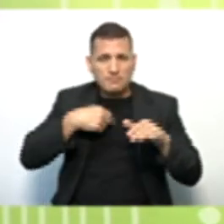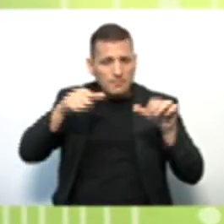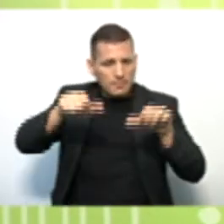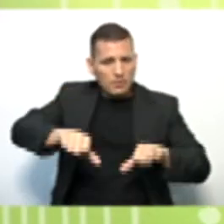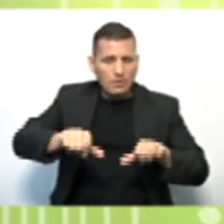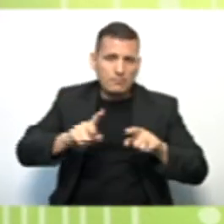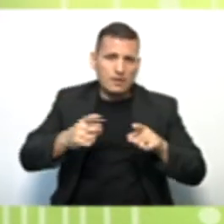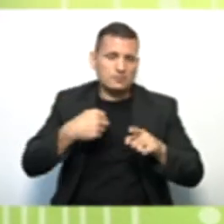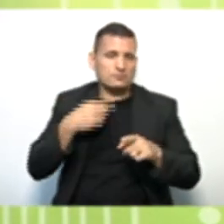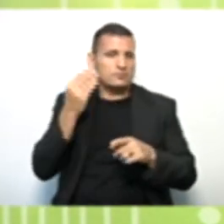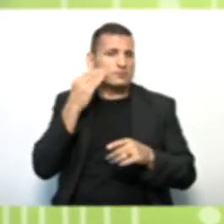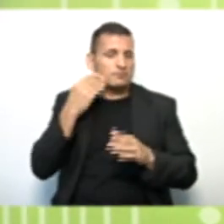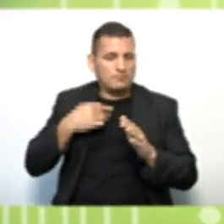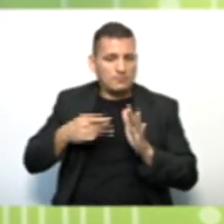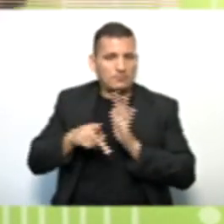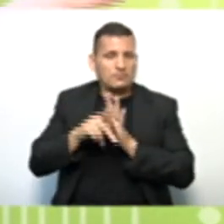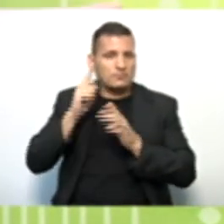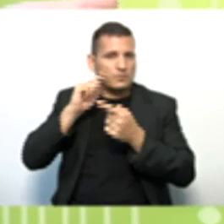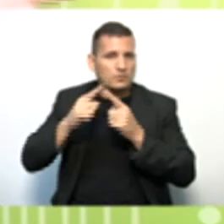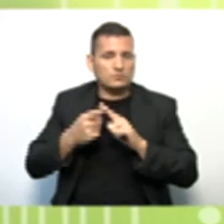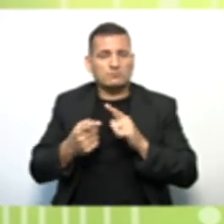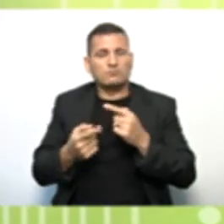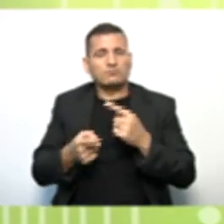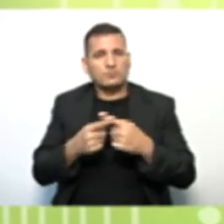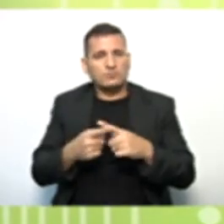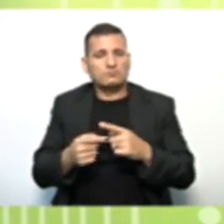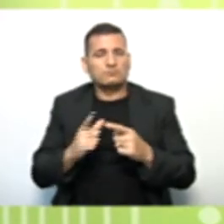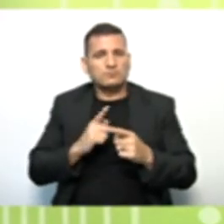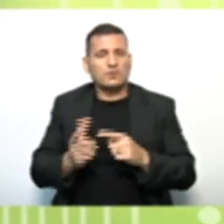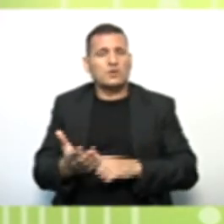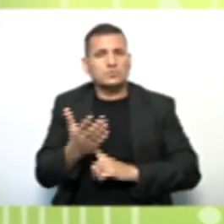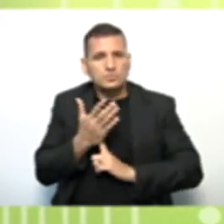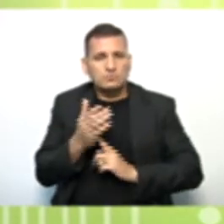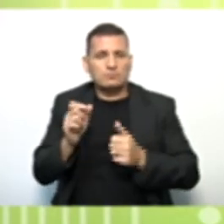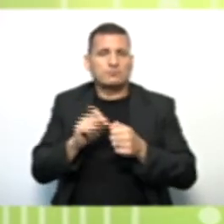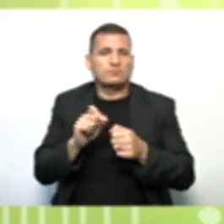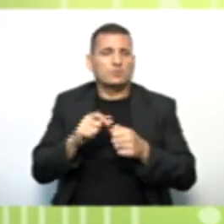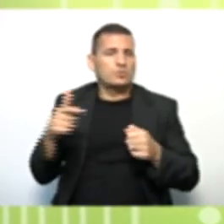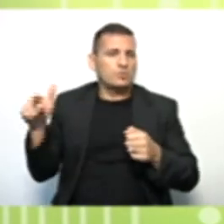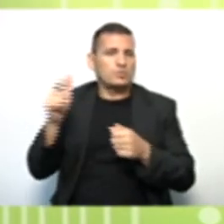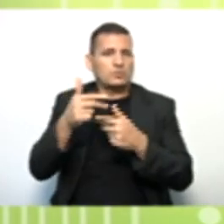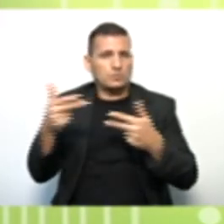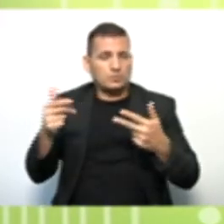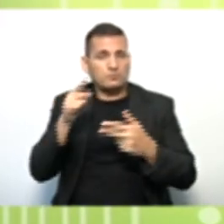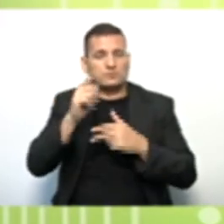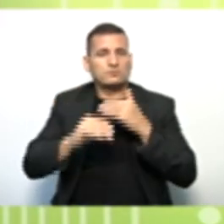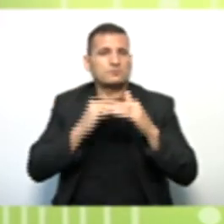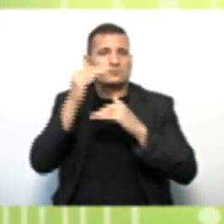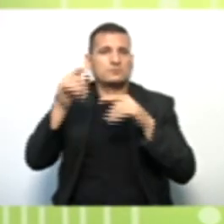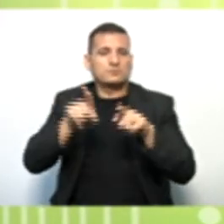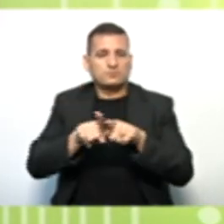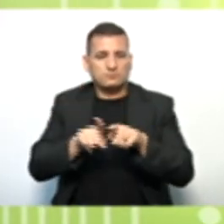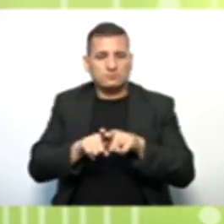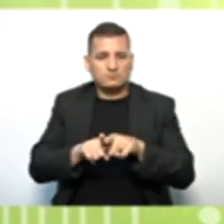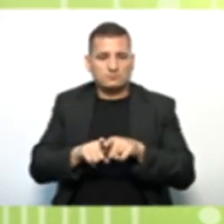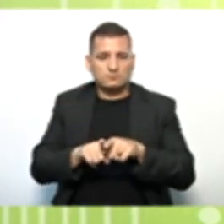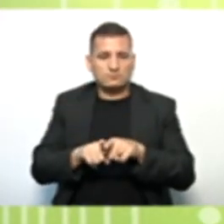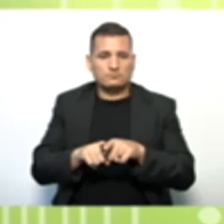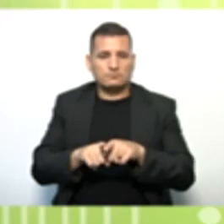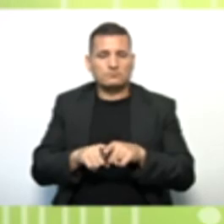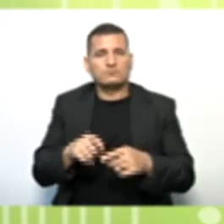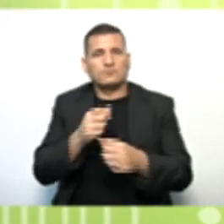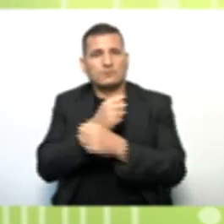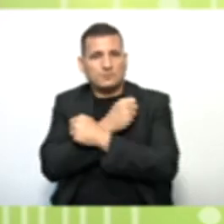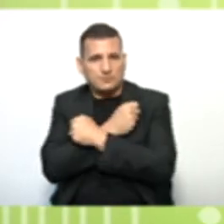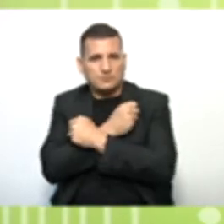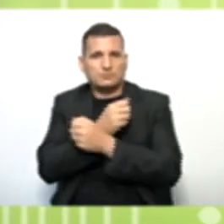tem. Mas eu tento fazer a mesma lógica, porque isso ajuda muito a fazer outras coisas. E ajuda muito você a crescer também nessa parte, tá? Um grande